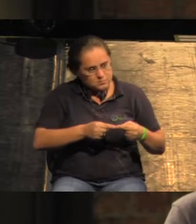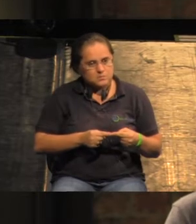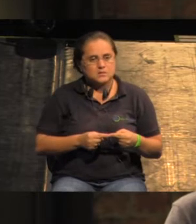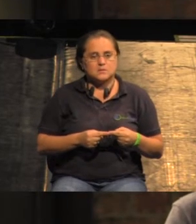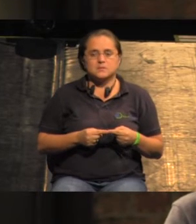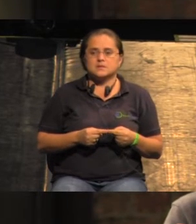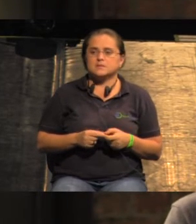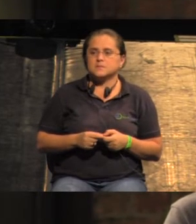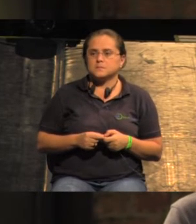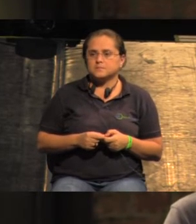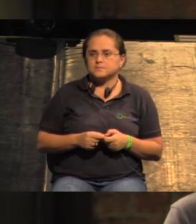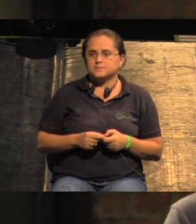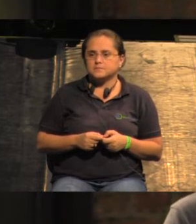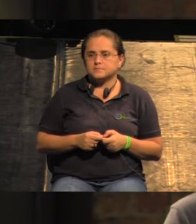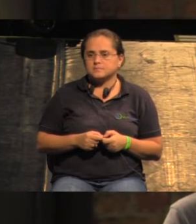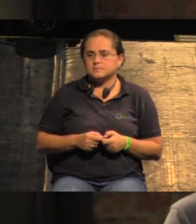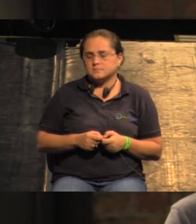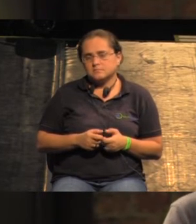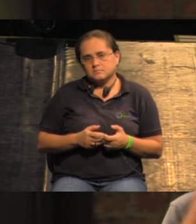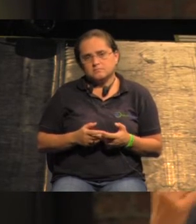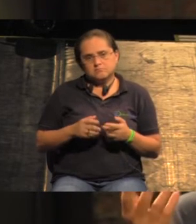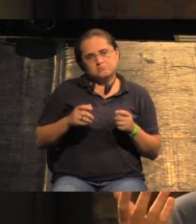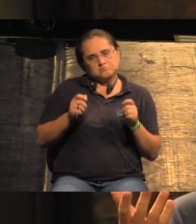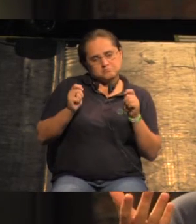uma adaptação e ter resultado sem calçada,